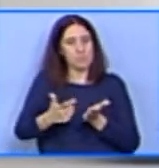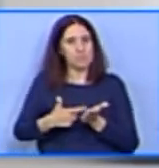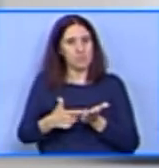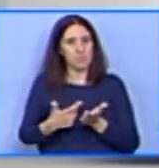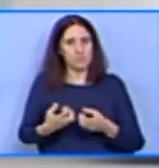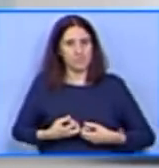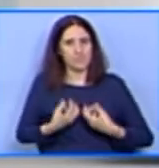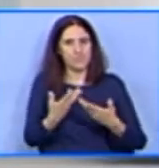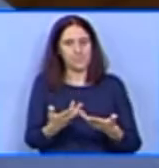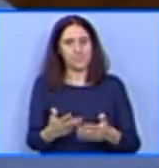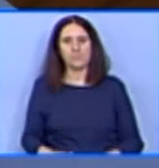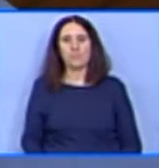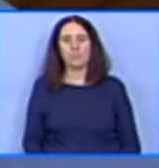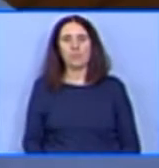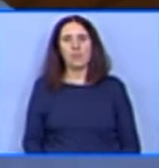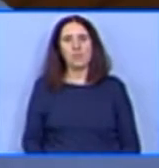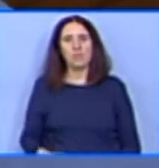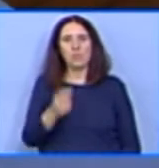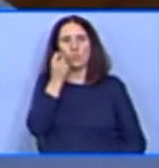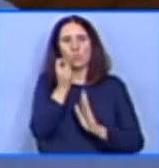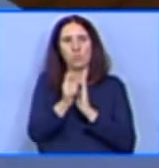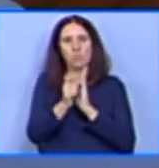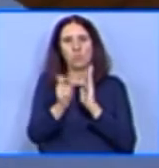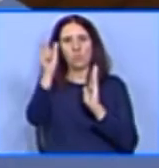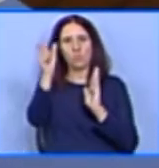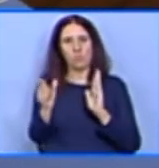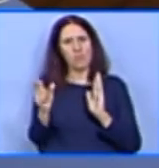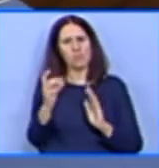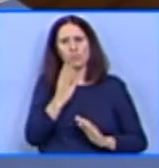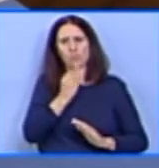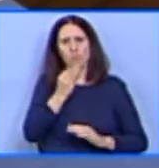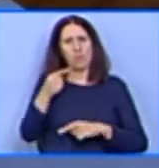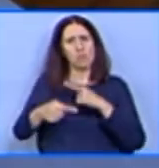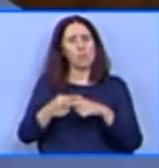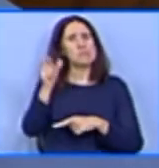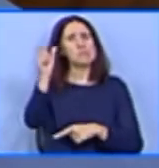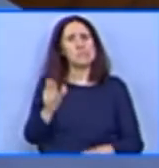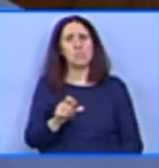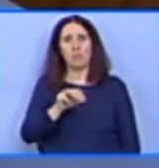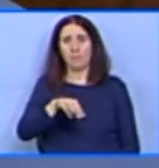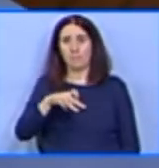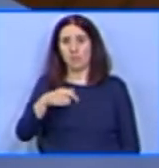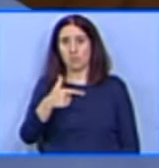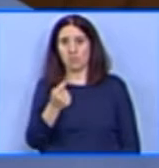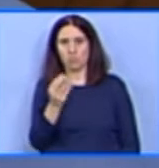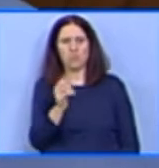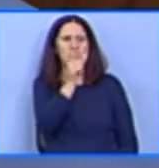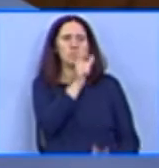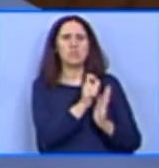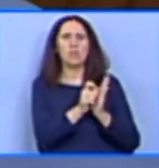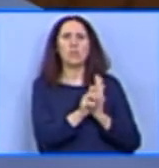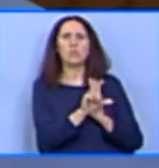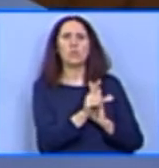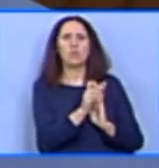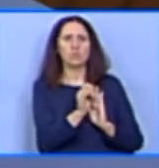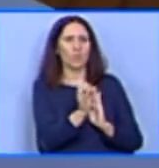necessidades. E isto é dito por um evangelista que é tipicamente judaico, que é Mateus. Nós fomos ao Evangelho de Lucas, já não temos esse problema. De